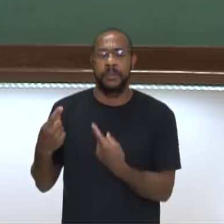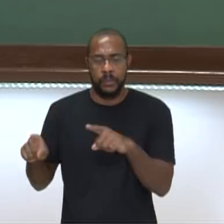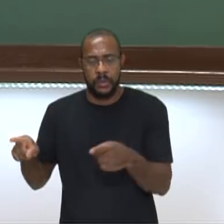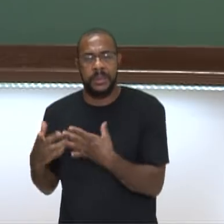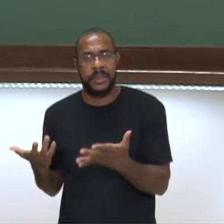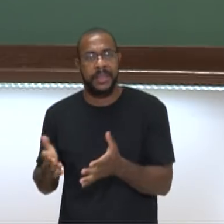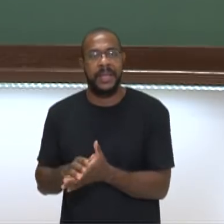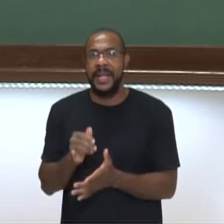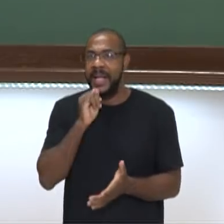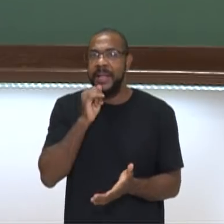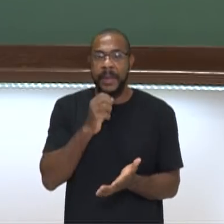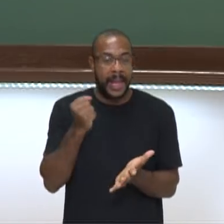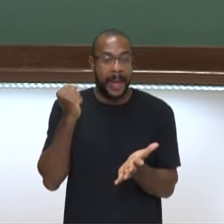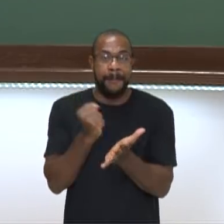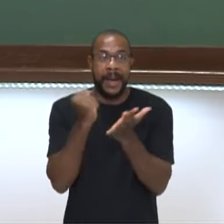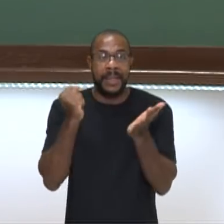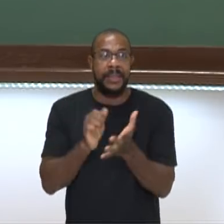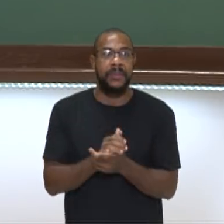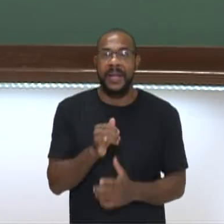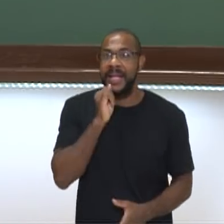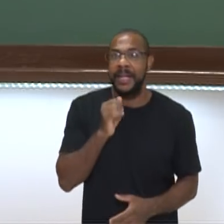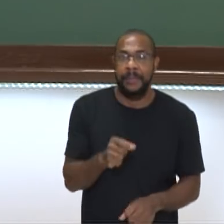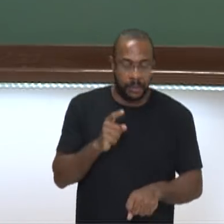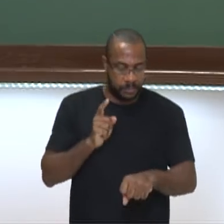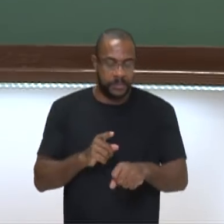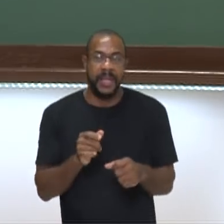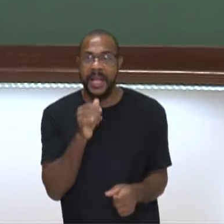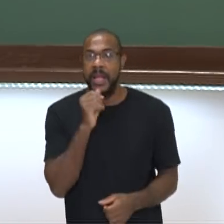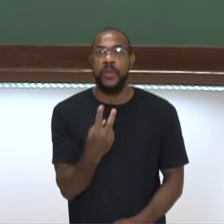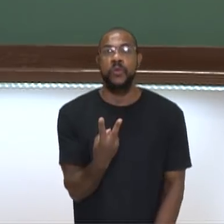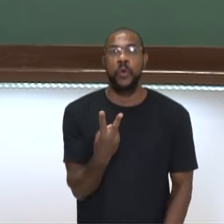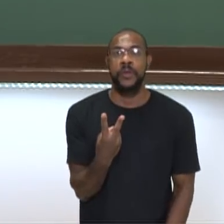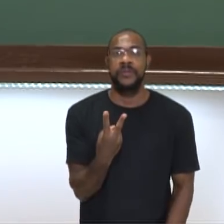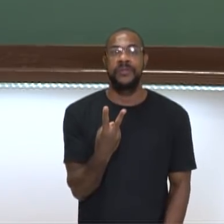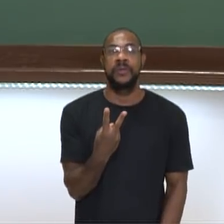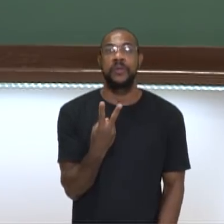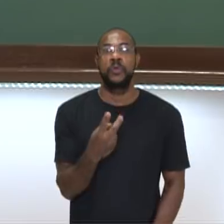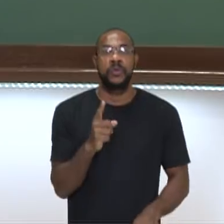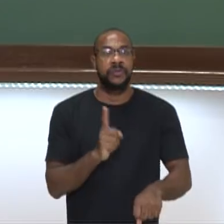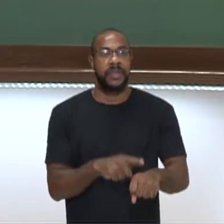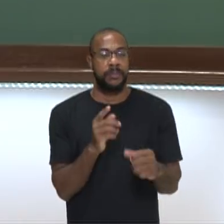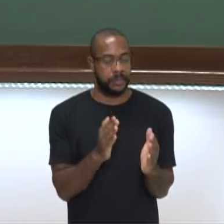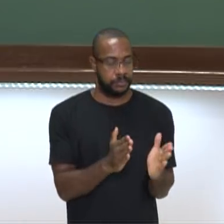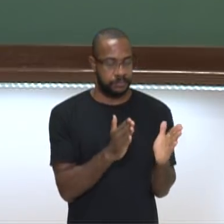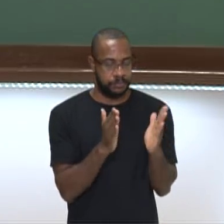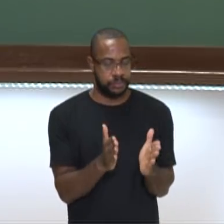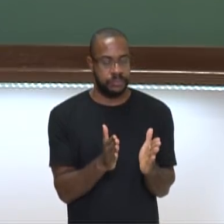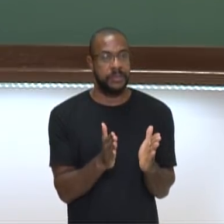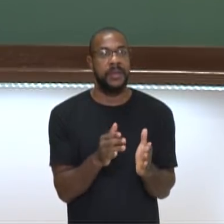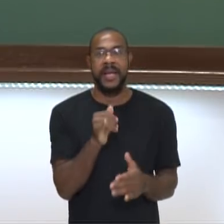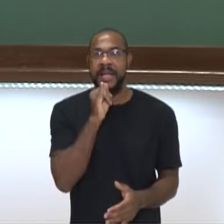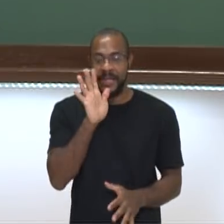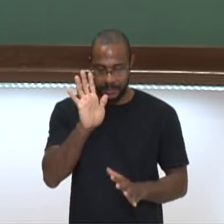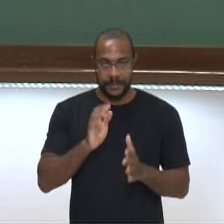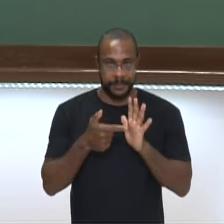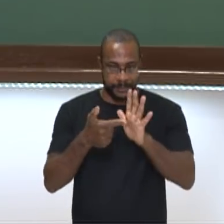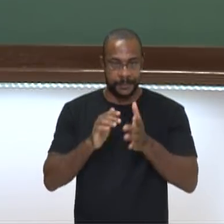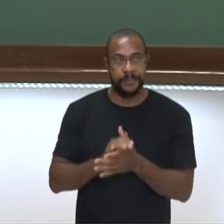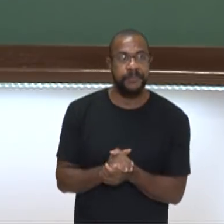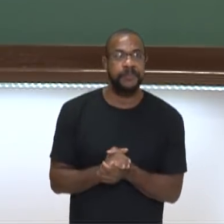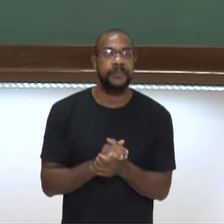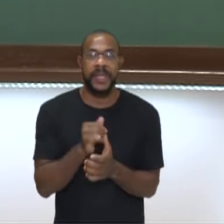comuns são compassos de 2 tempos e compassos de 4 tempos. Por exemplo,